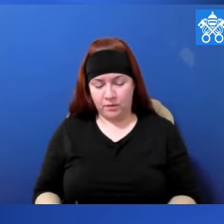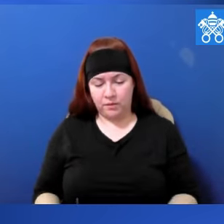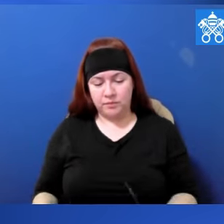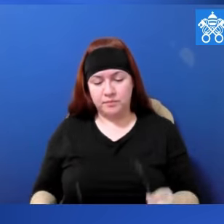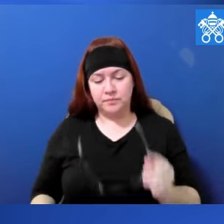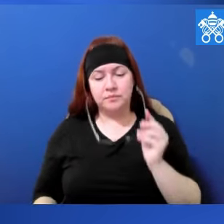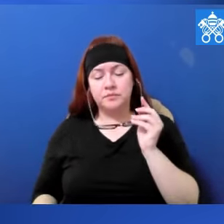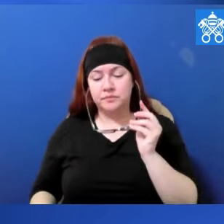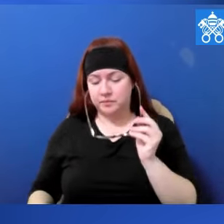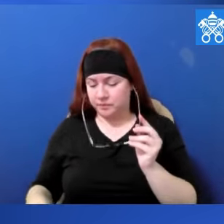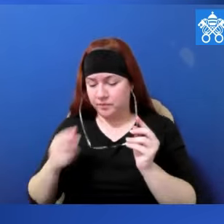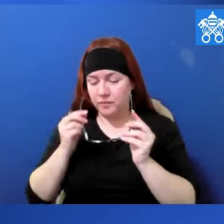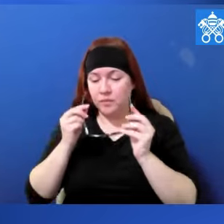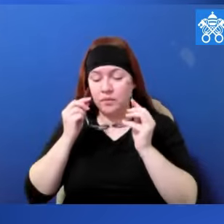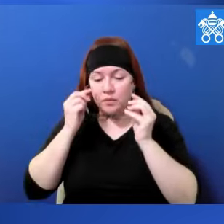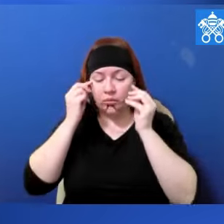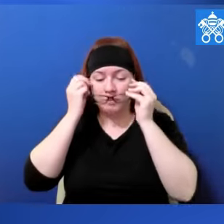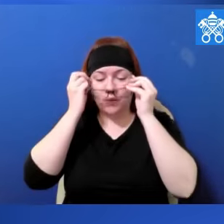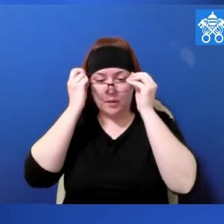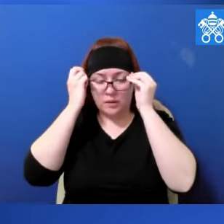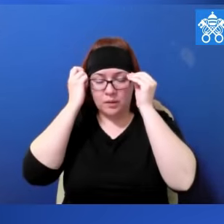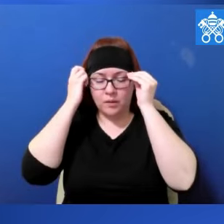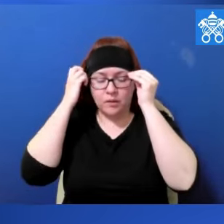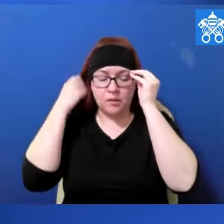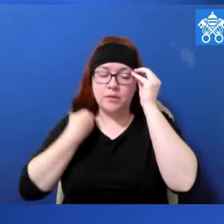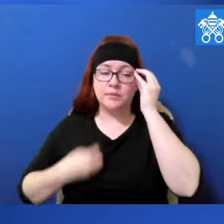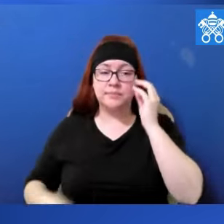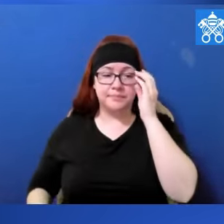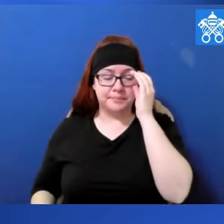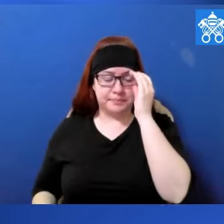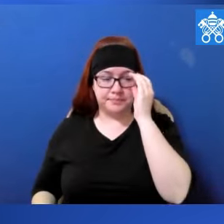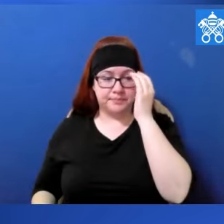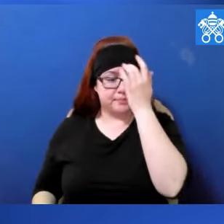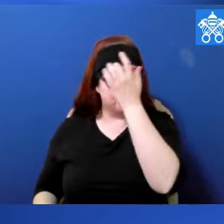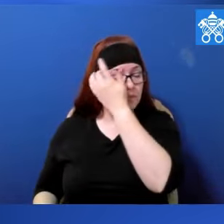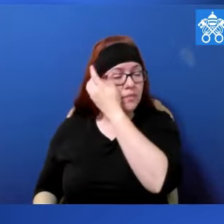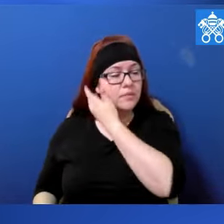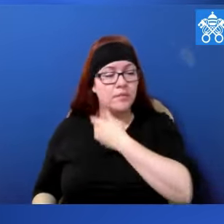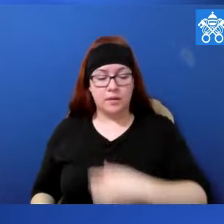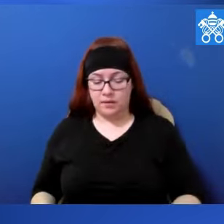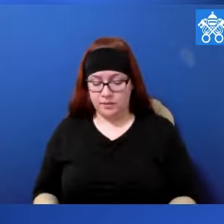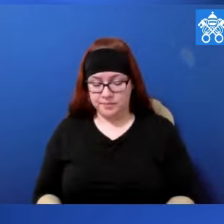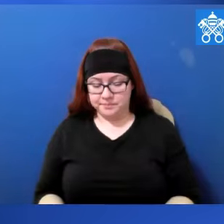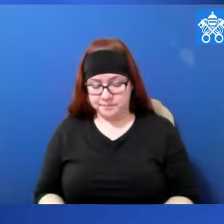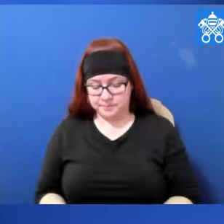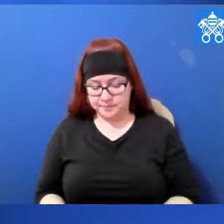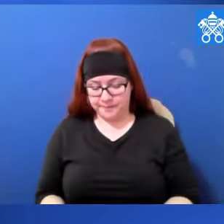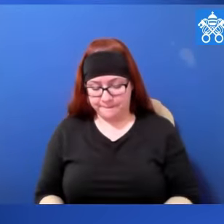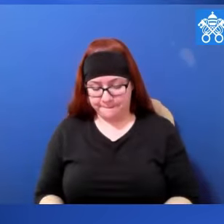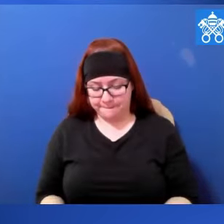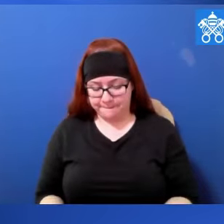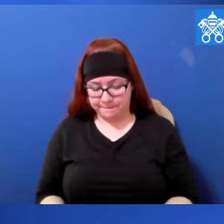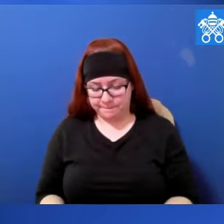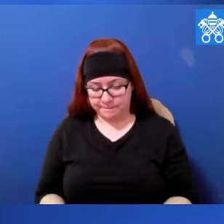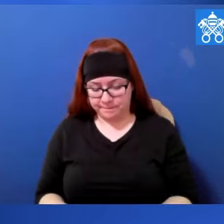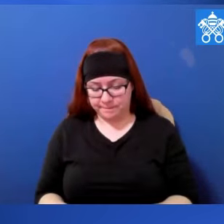no momento presente, atravessam mares e desertos para chegar em alguma terra